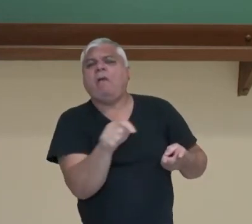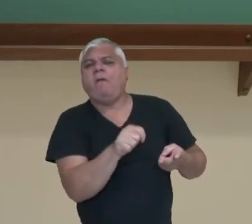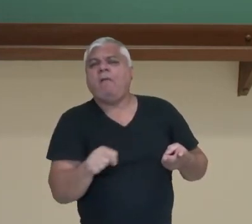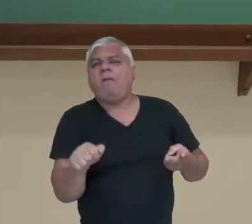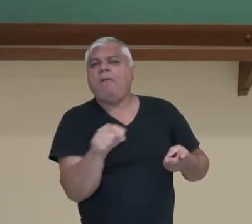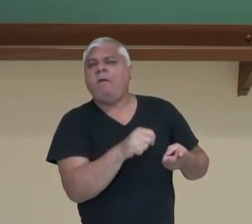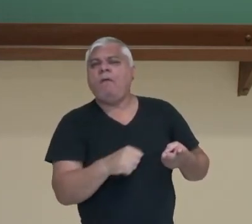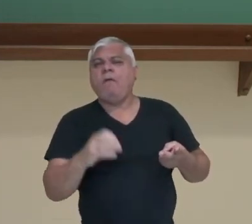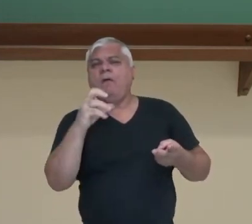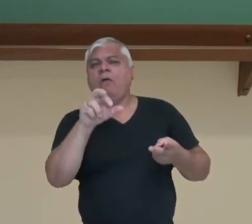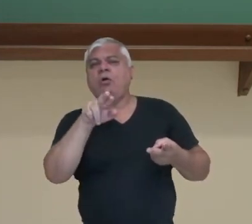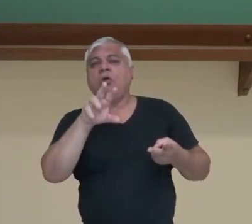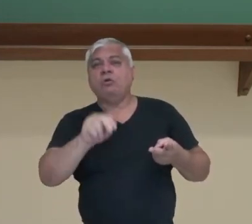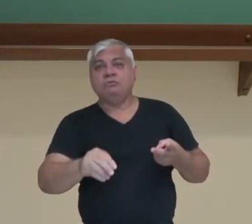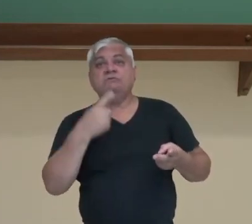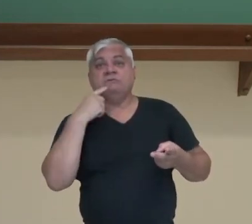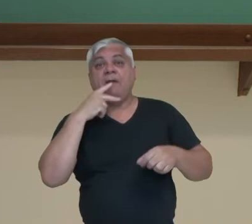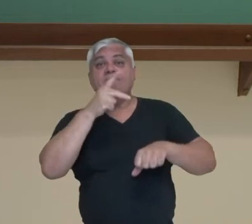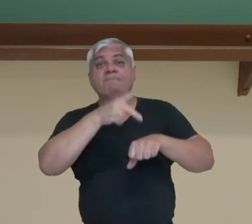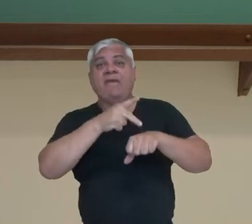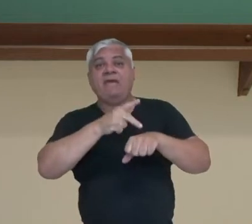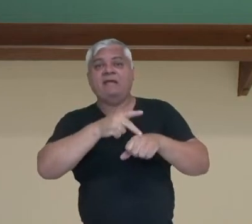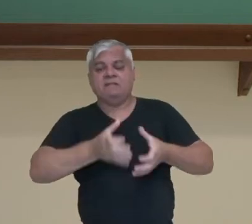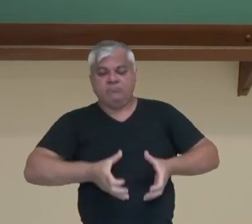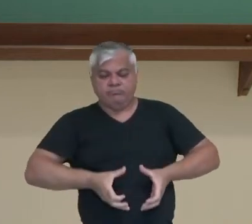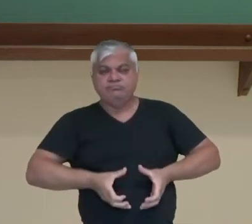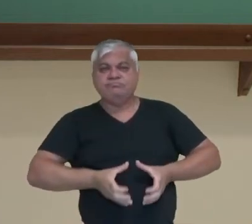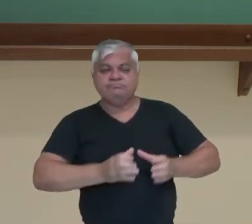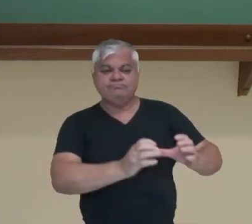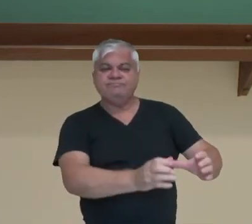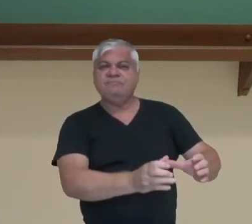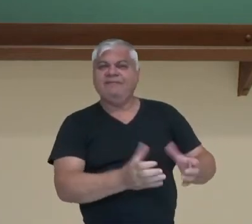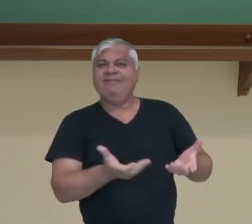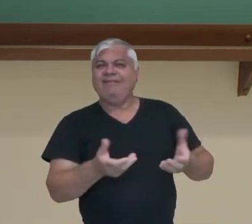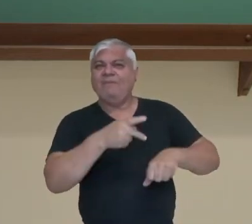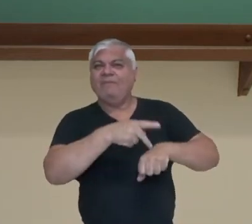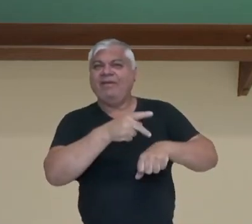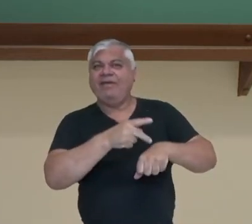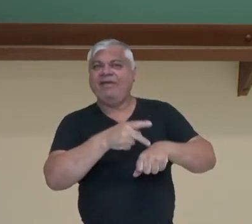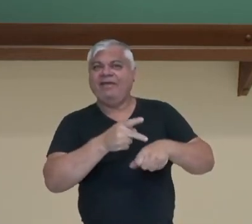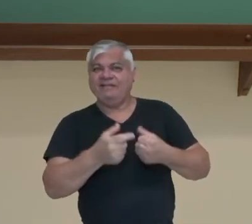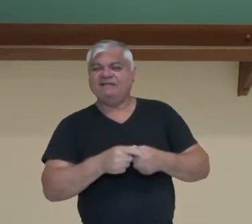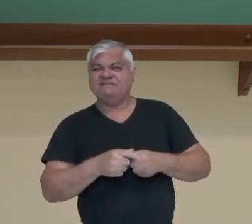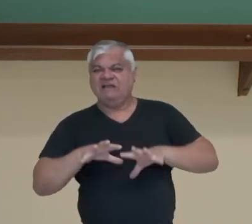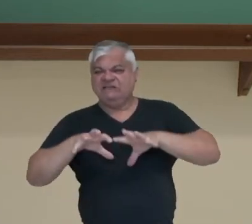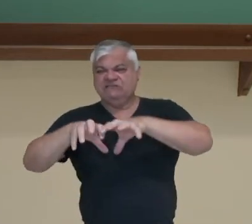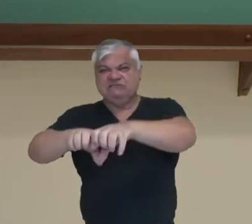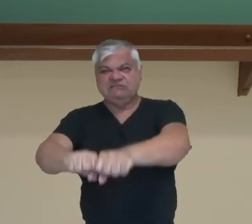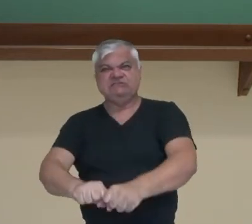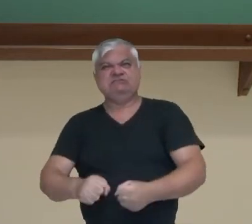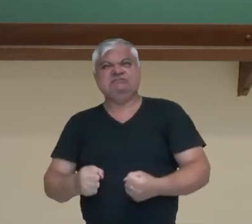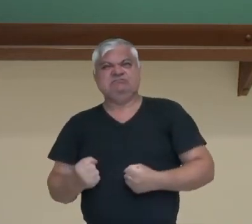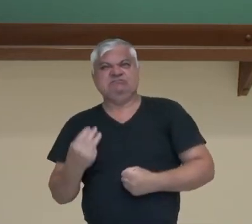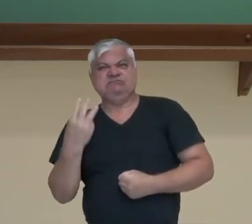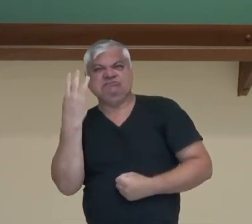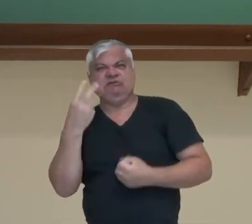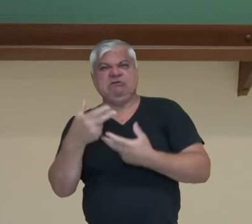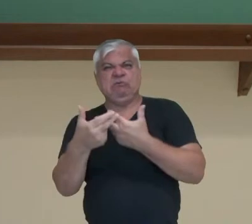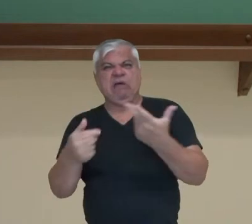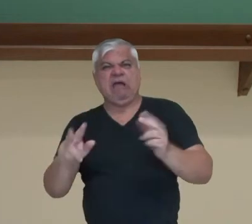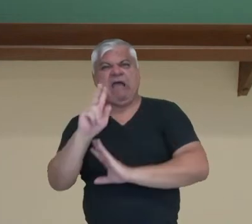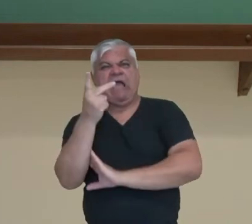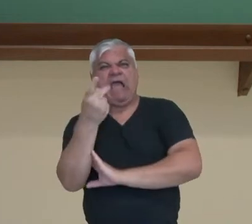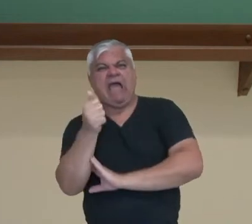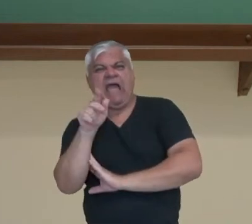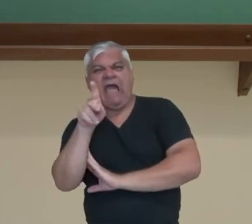Cronos, né? A Réia, colocando uma pedra no lugar, né? Do filho e tal. Já tinha devorado Poseidon, já tinha comido o Hades, os irmãos, né?